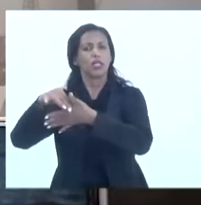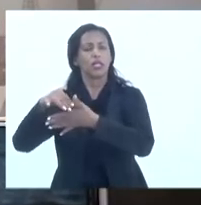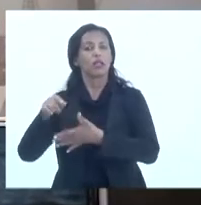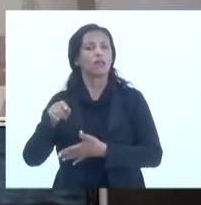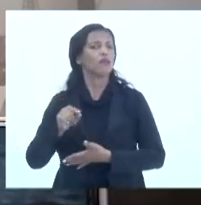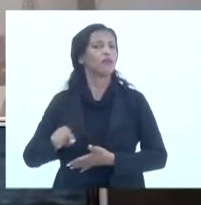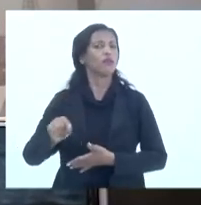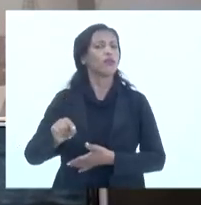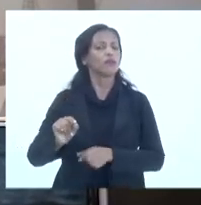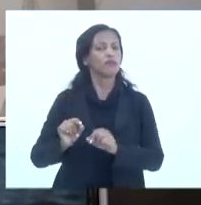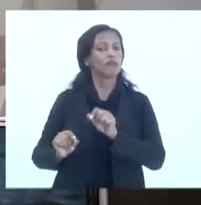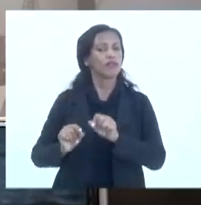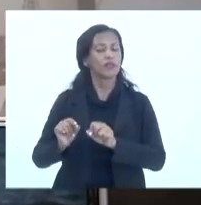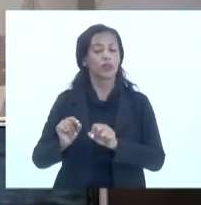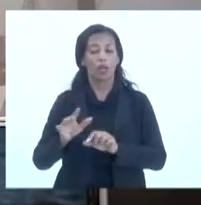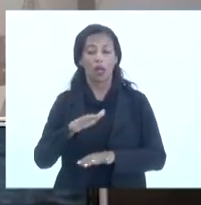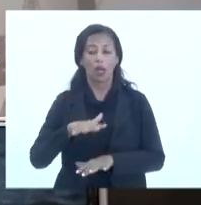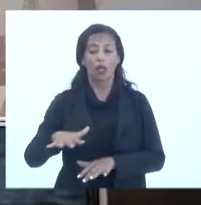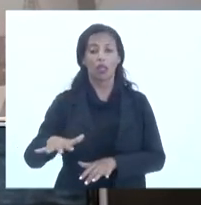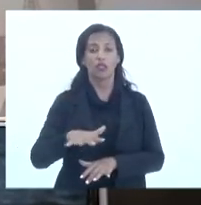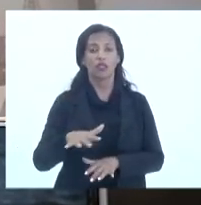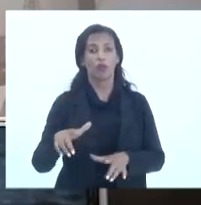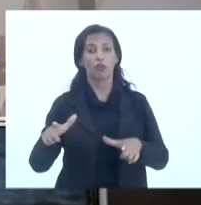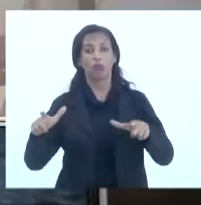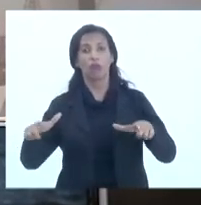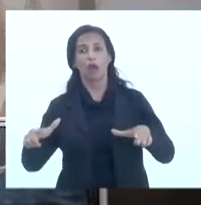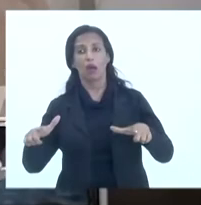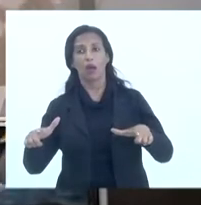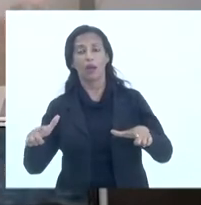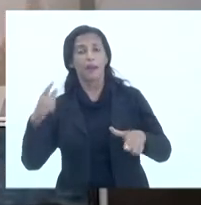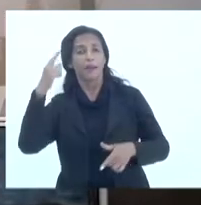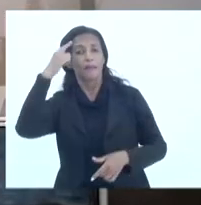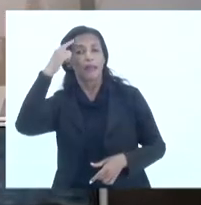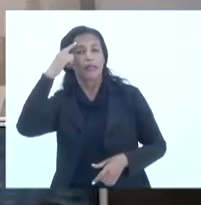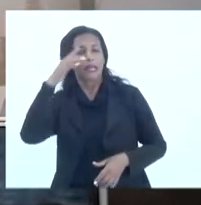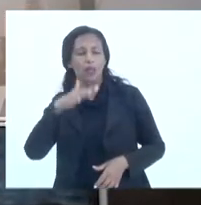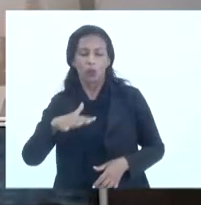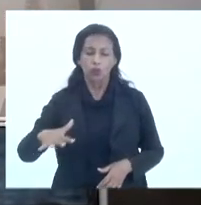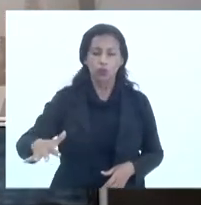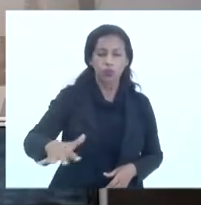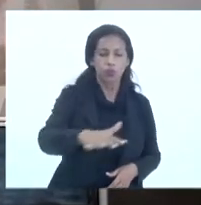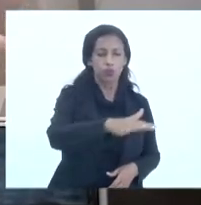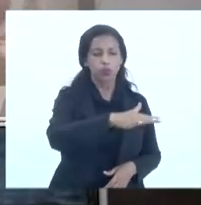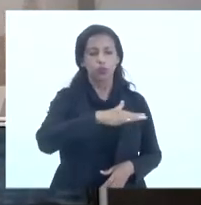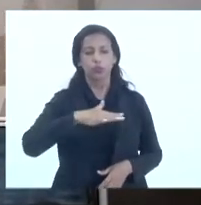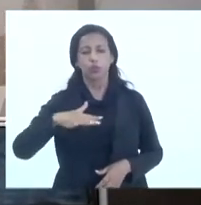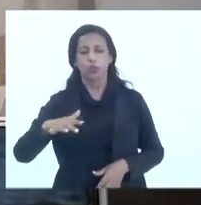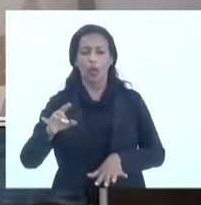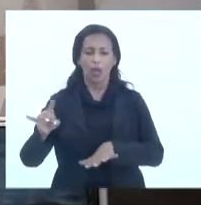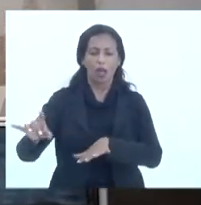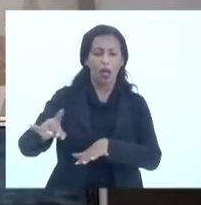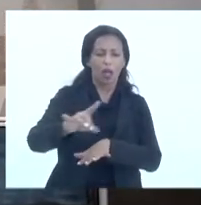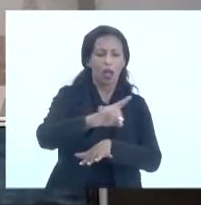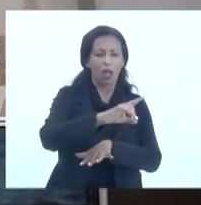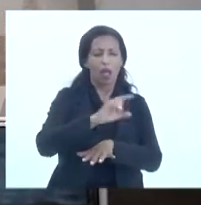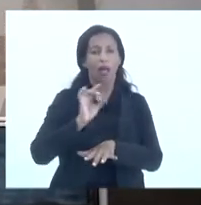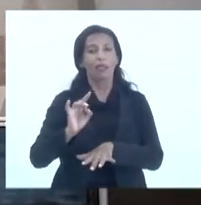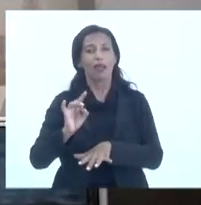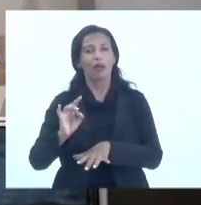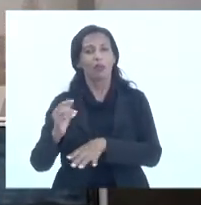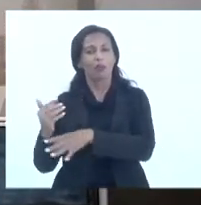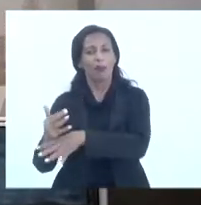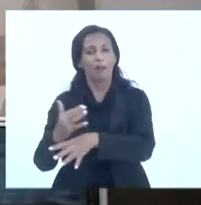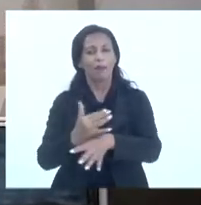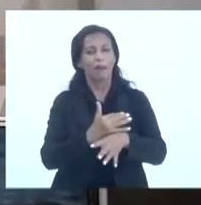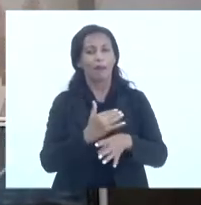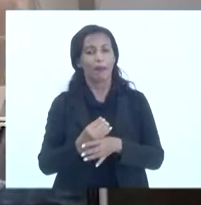fazer a região, pensar na região, e deixar de cada um pensar só na sua cidade.